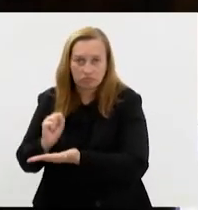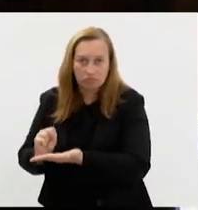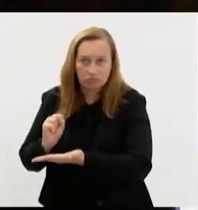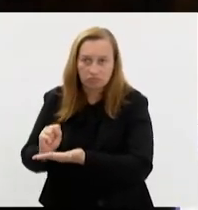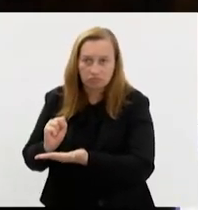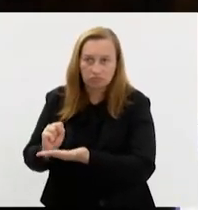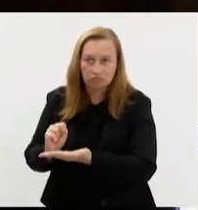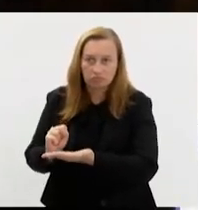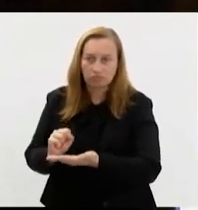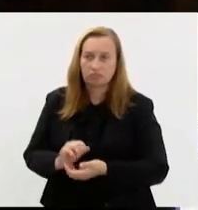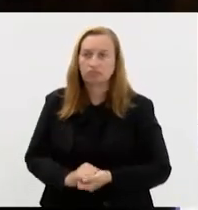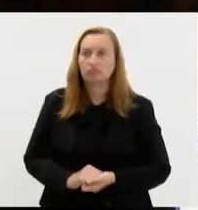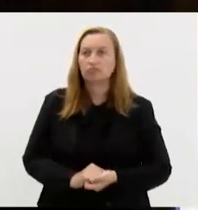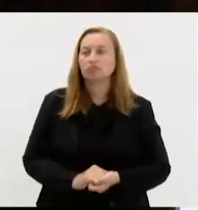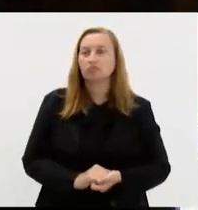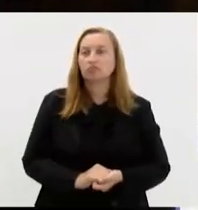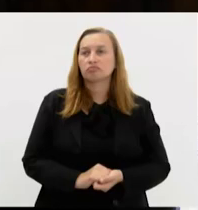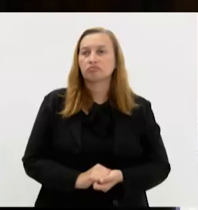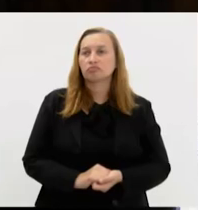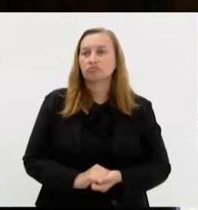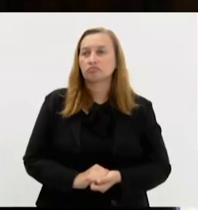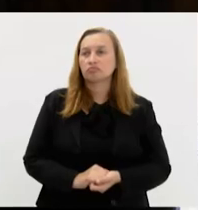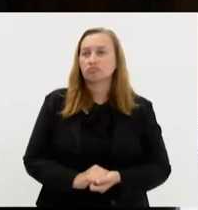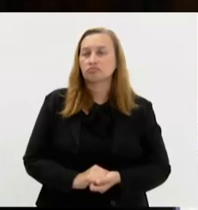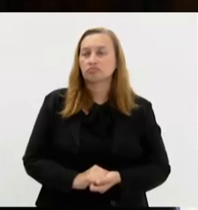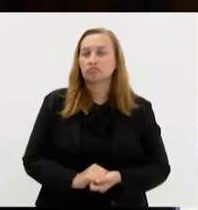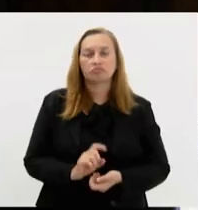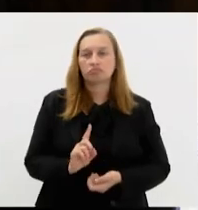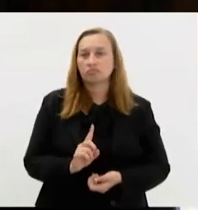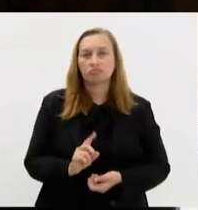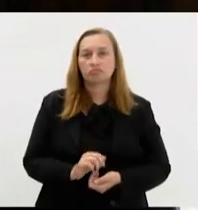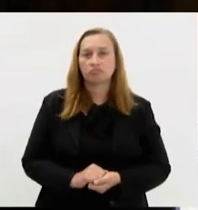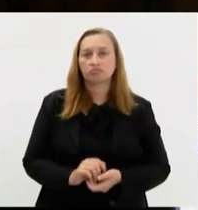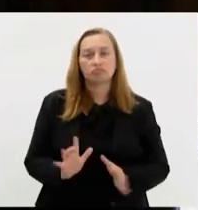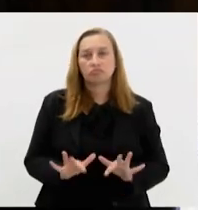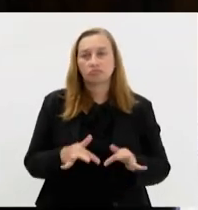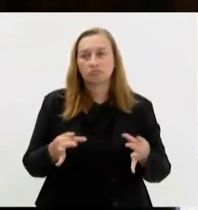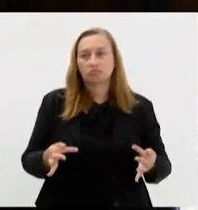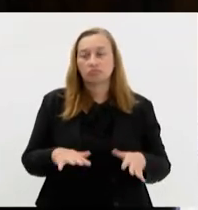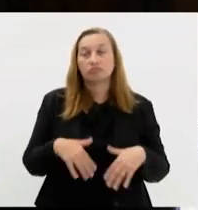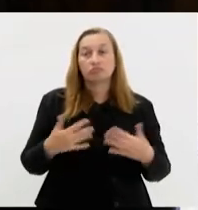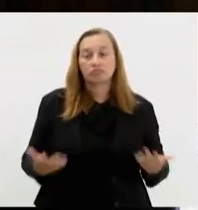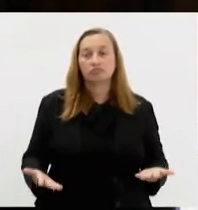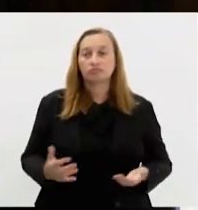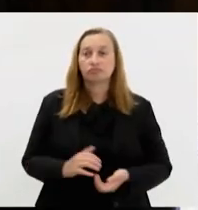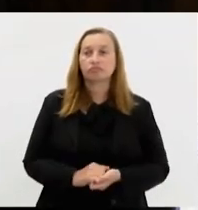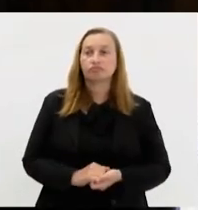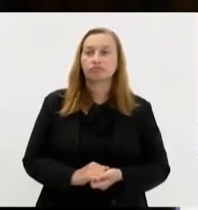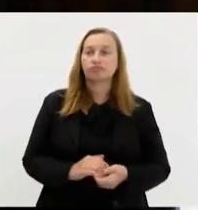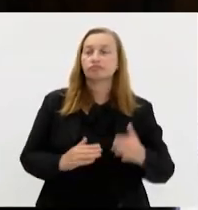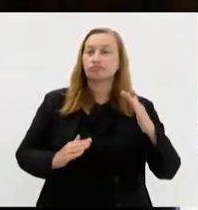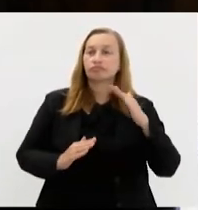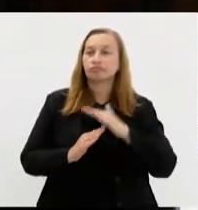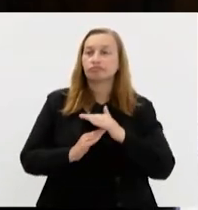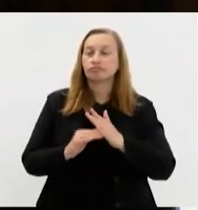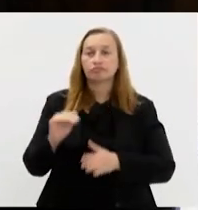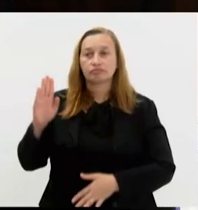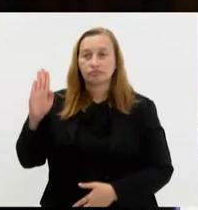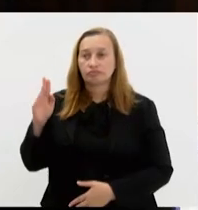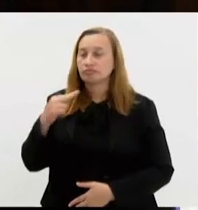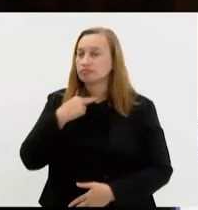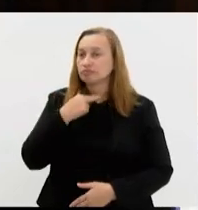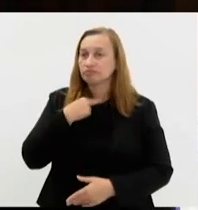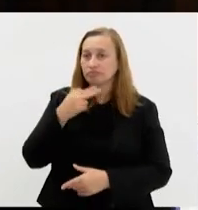pode em que medida não pode as coisas não são tão lineares então No Limite o candidato não pode fazer um